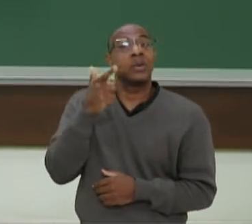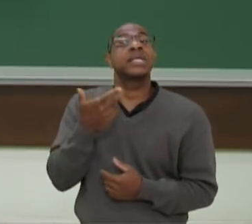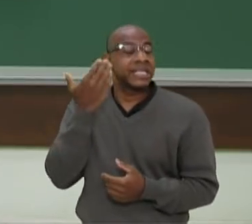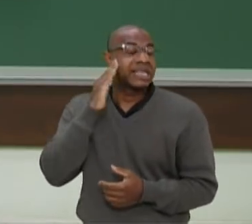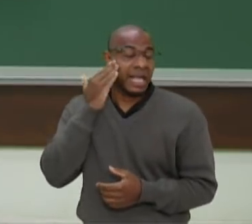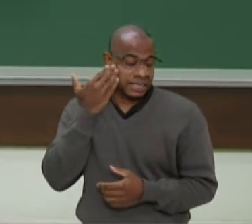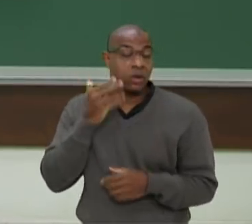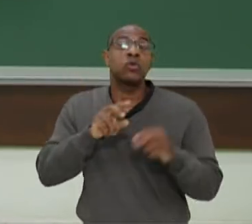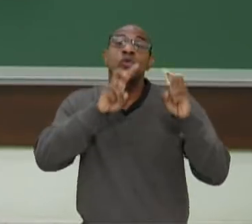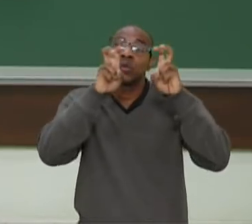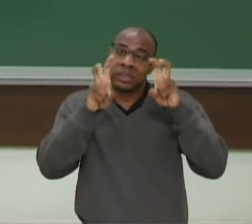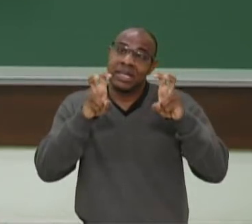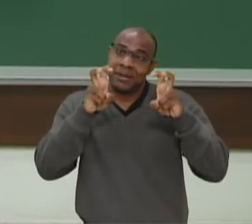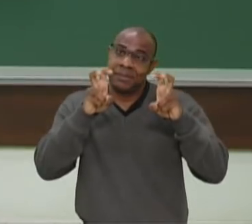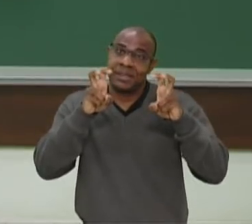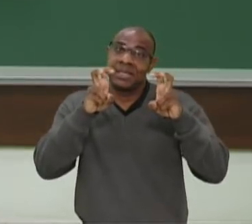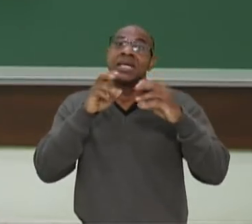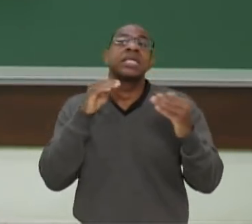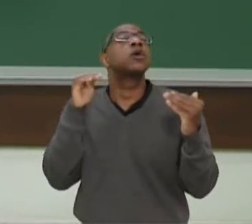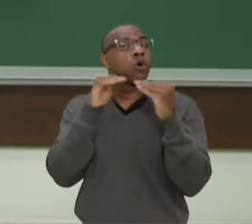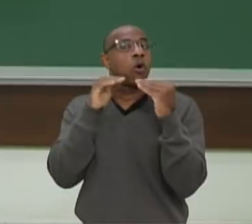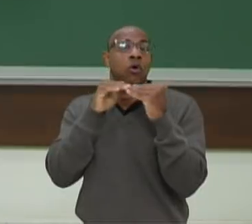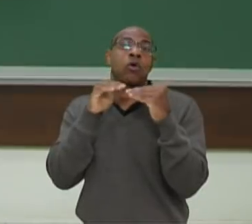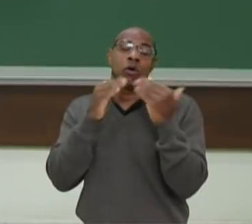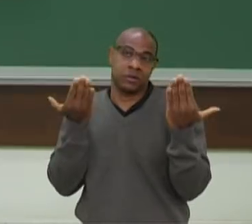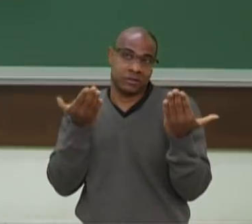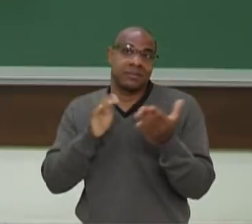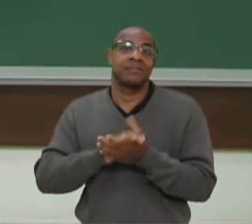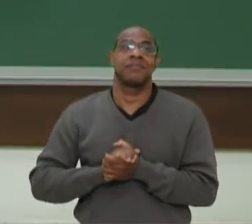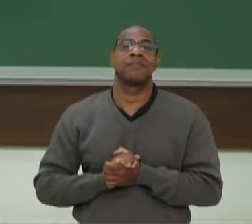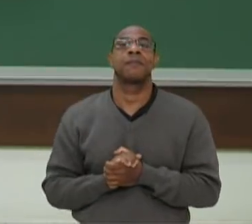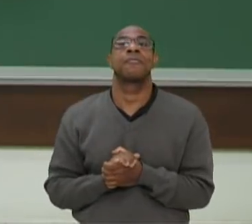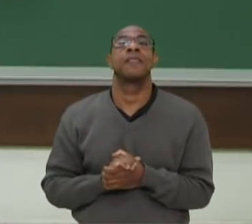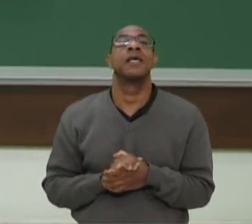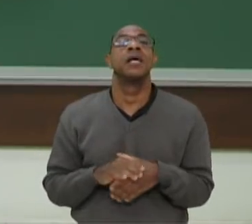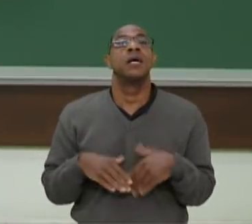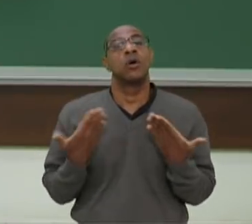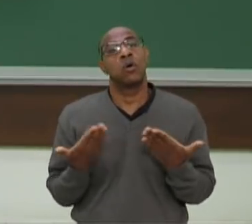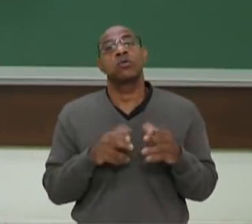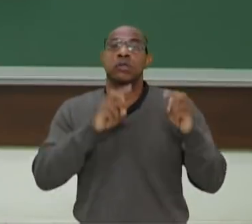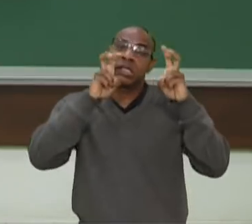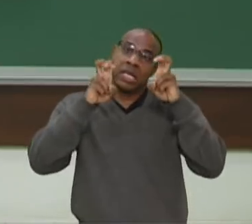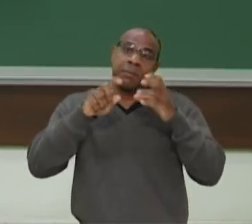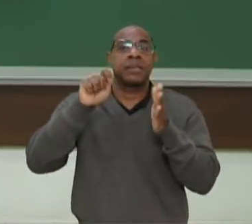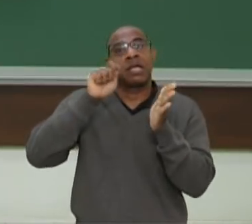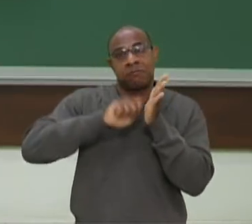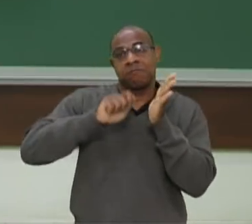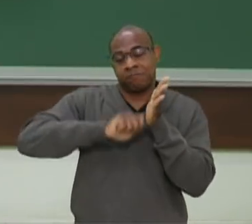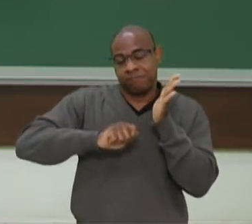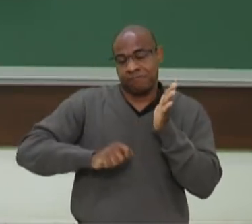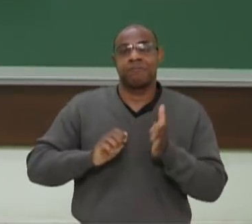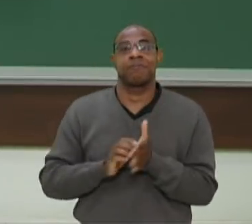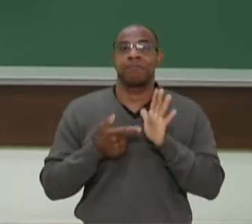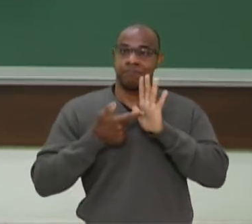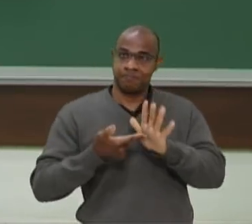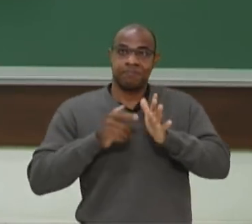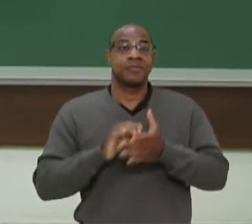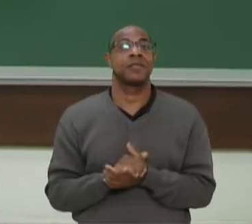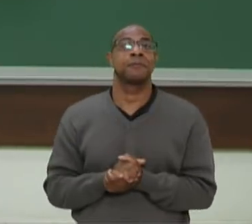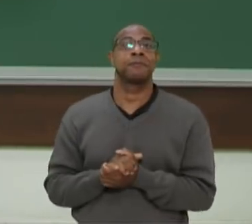eu estou discorrendo, ou daquele título que eu estou discorrendo, ou do tema que eu estou abordando. Vamos